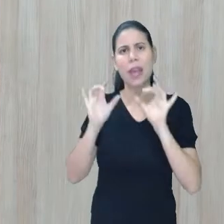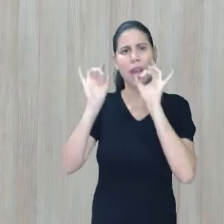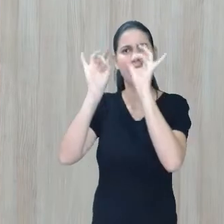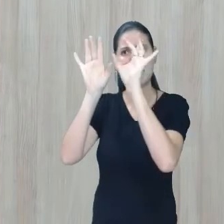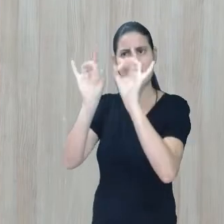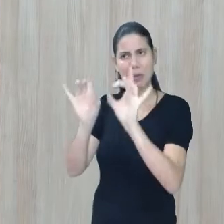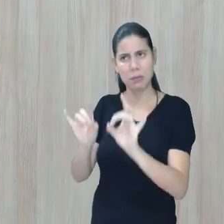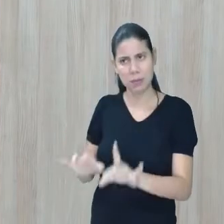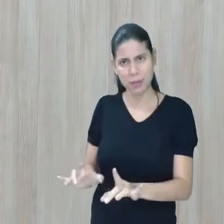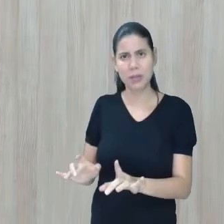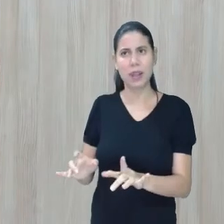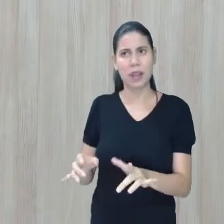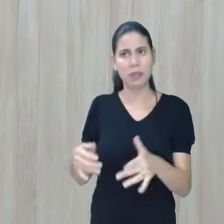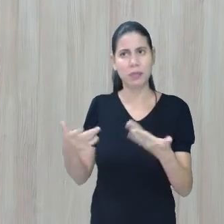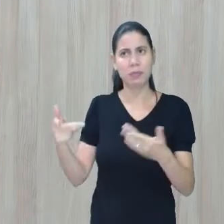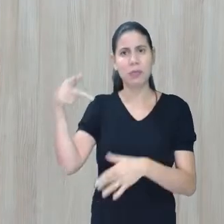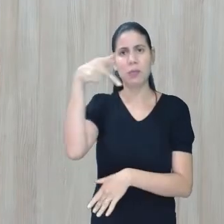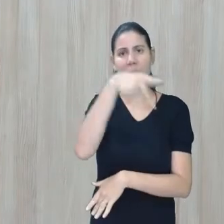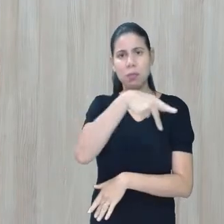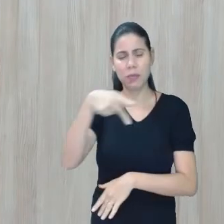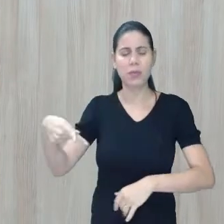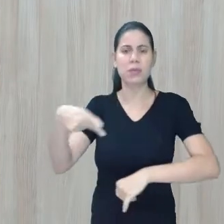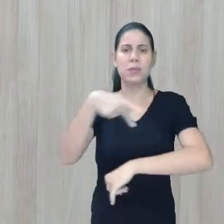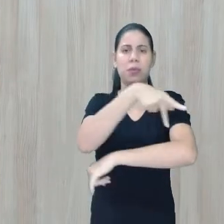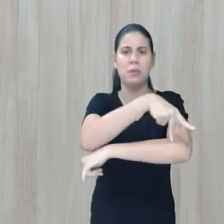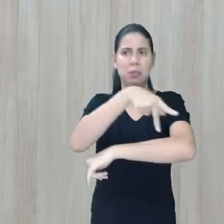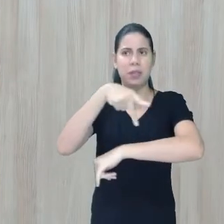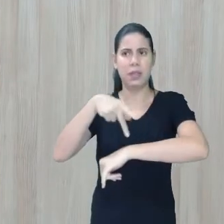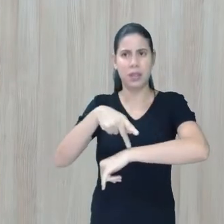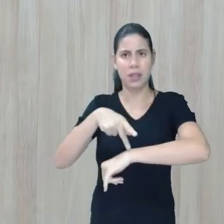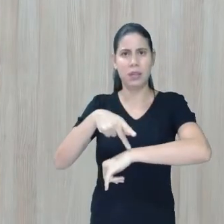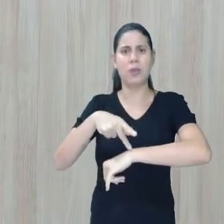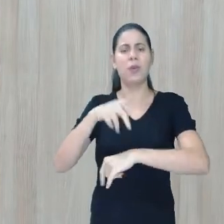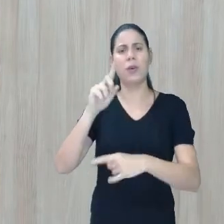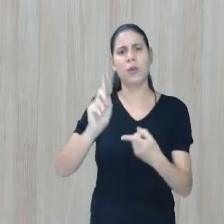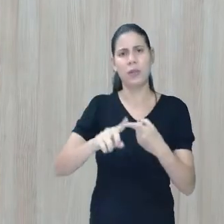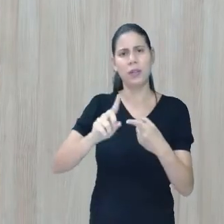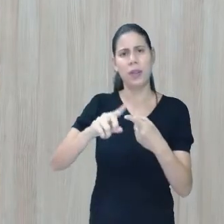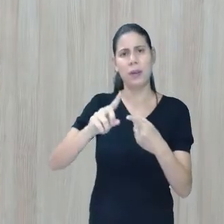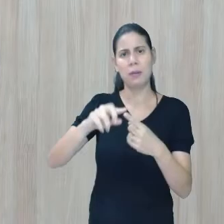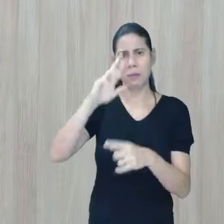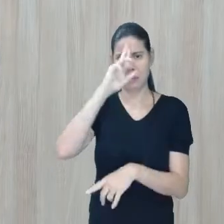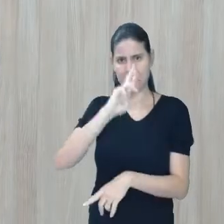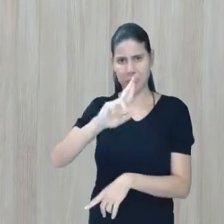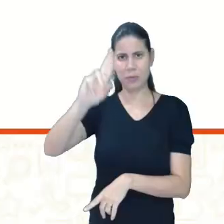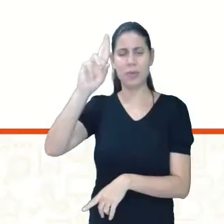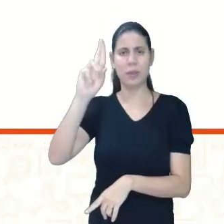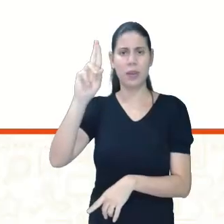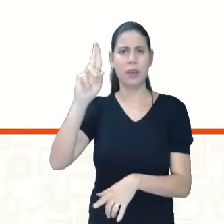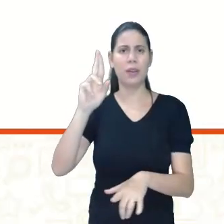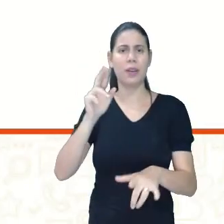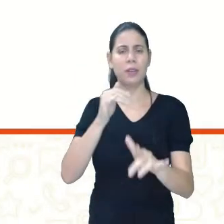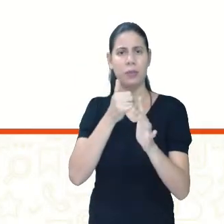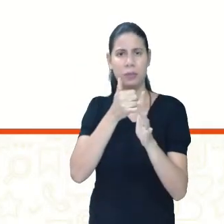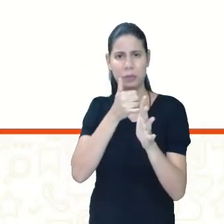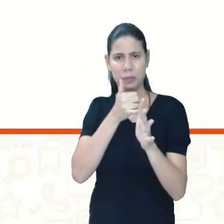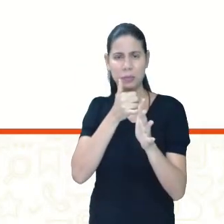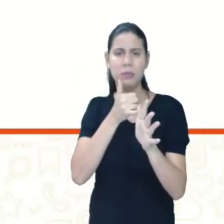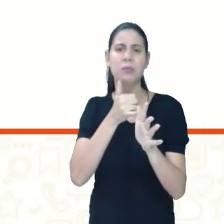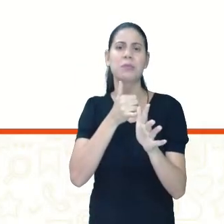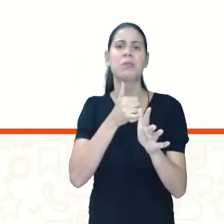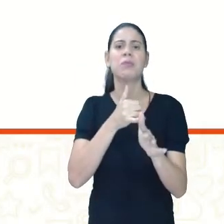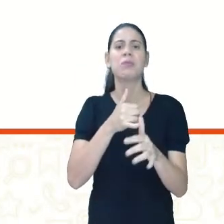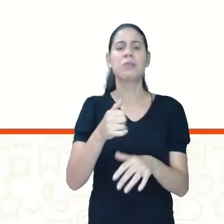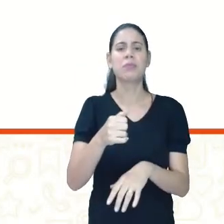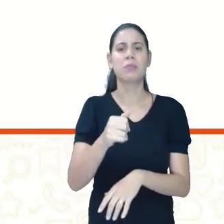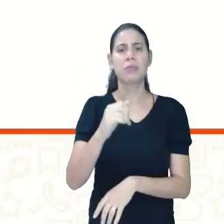especial, o pedagogo, o professor, o diretor e presidente do Instituto Inclusivo Sons do